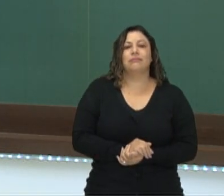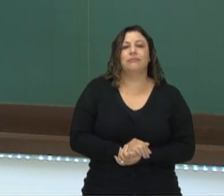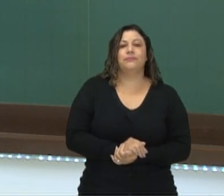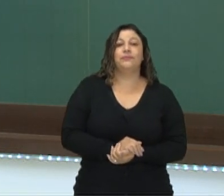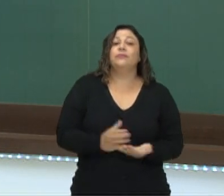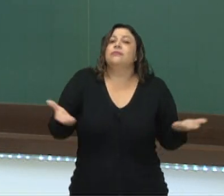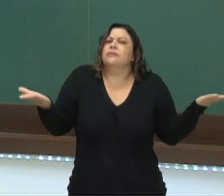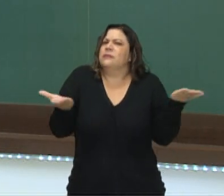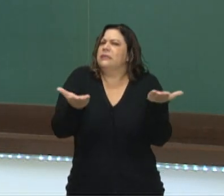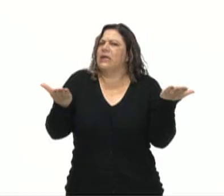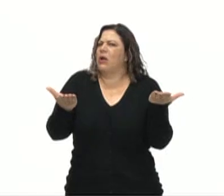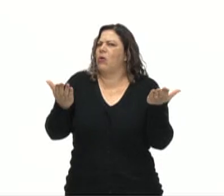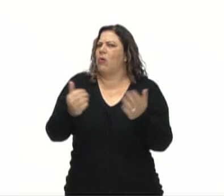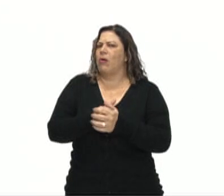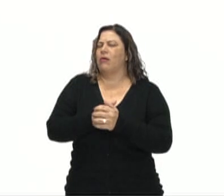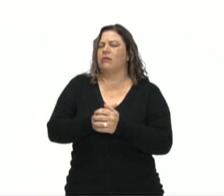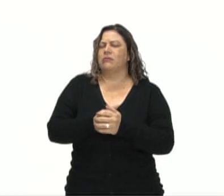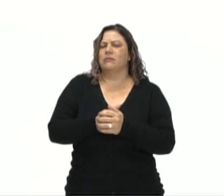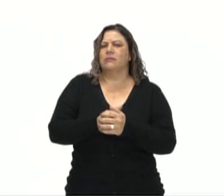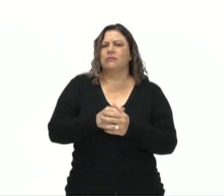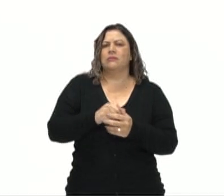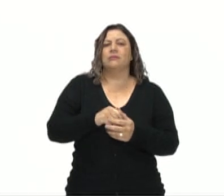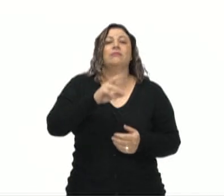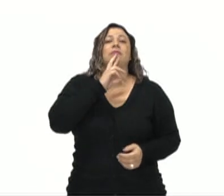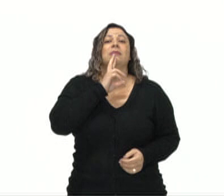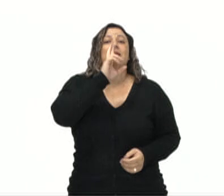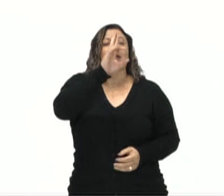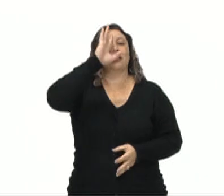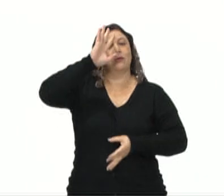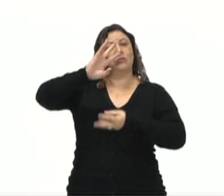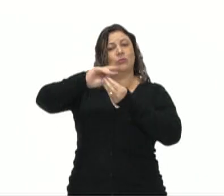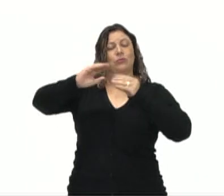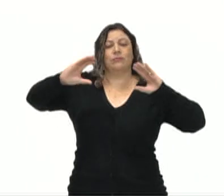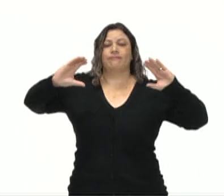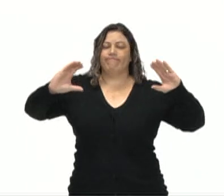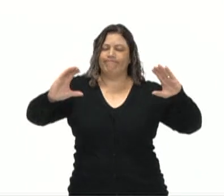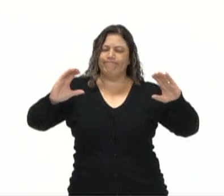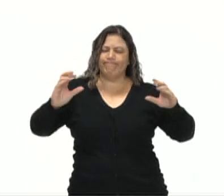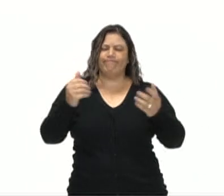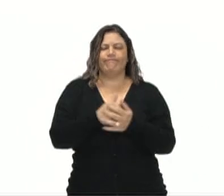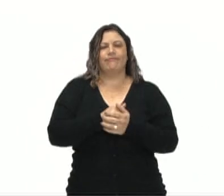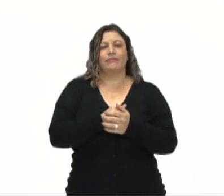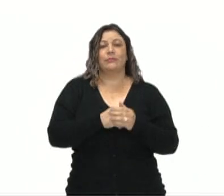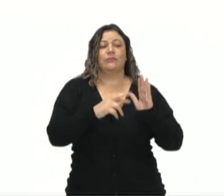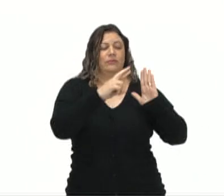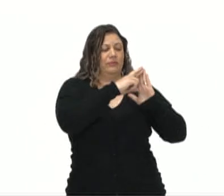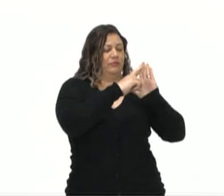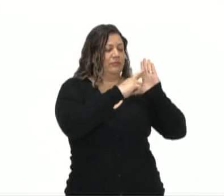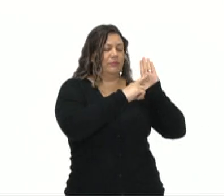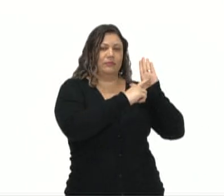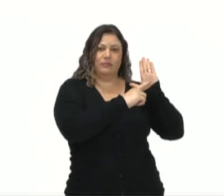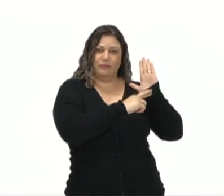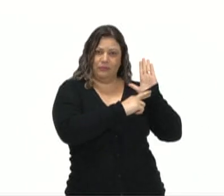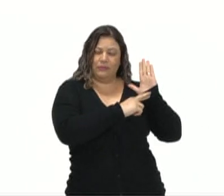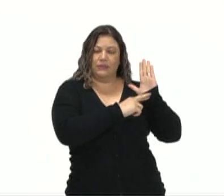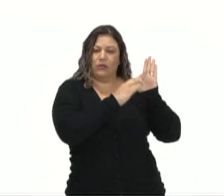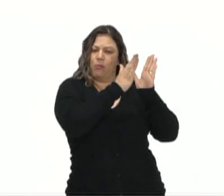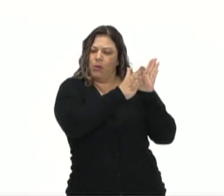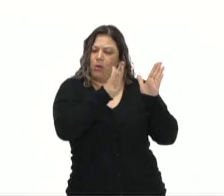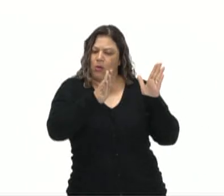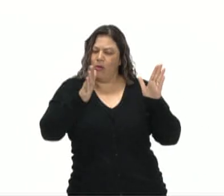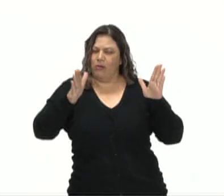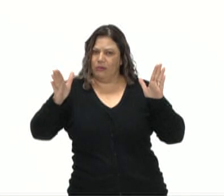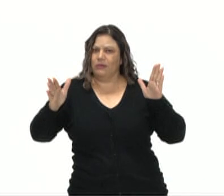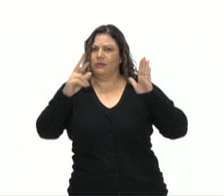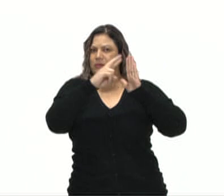E agora, né? Para resolver uma expressão numérica, a gente precisa obedecer uma ordem estabelecida